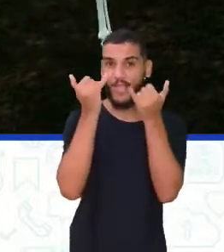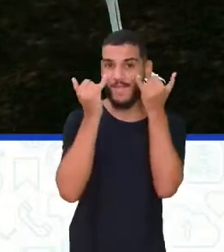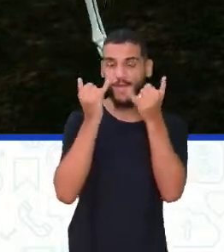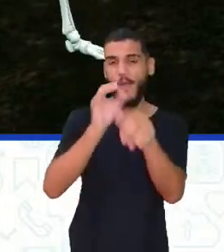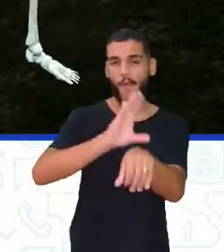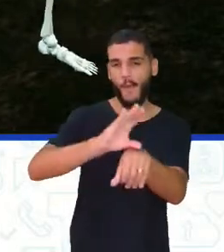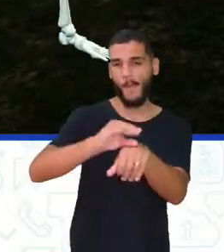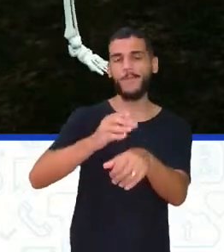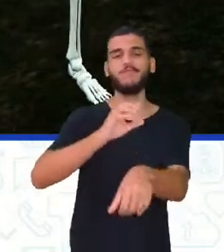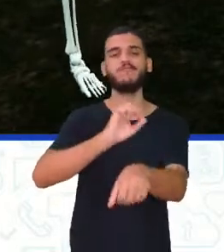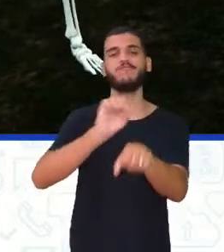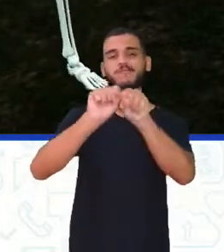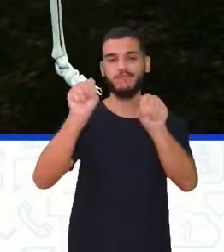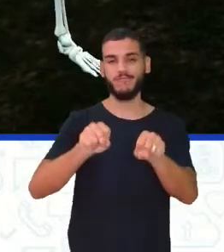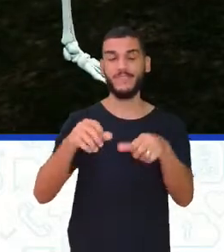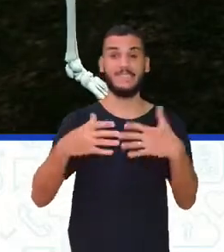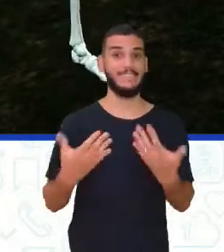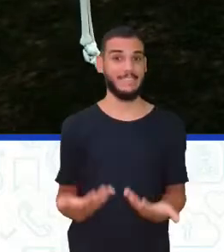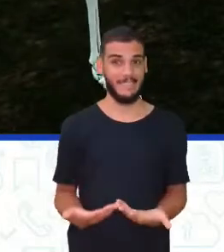muscular?